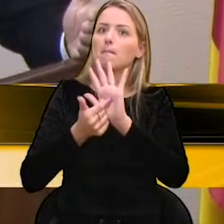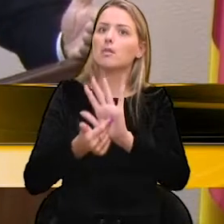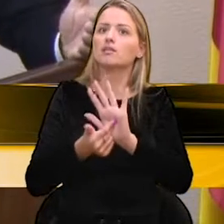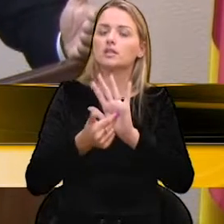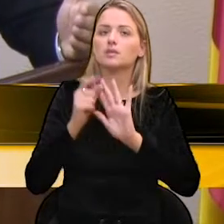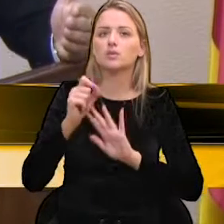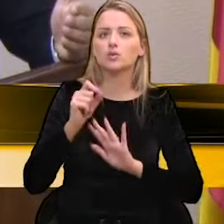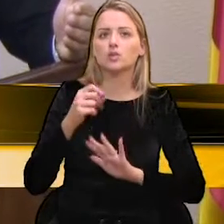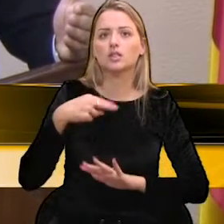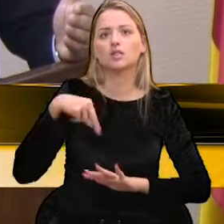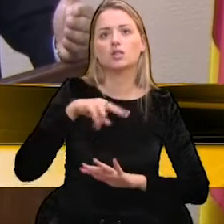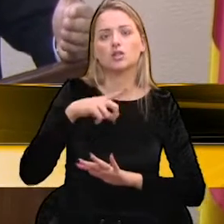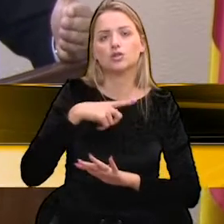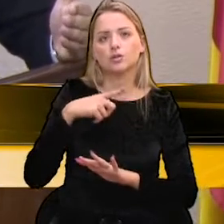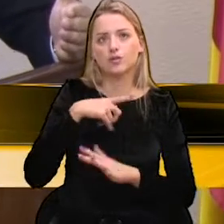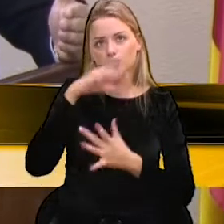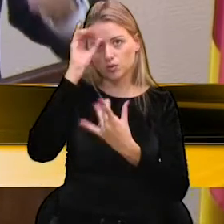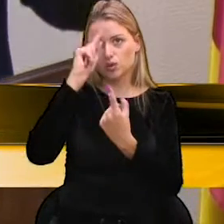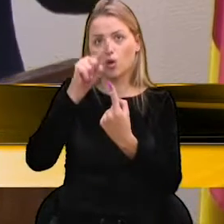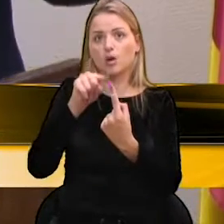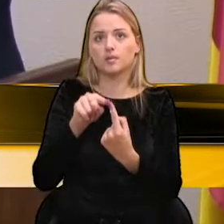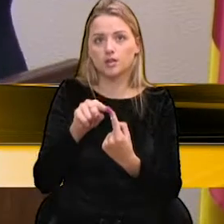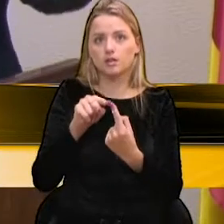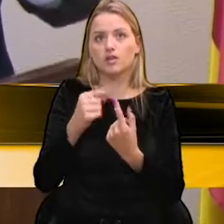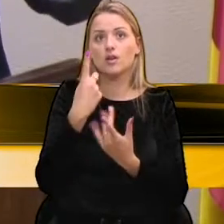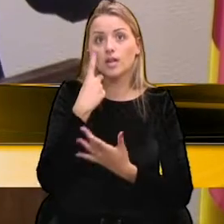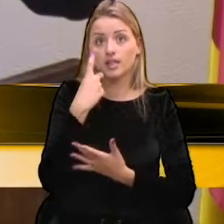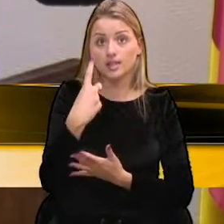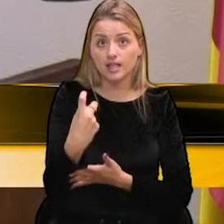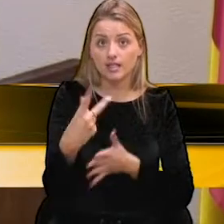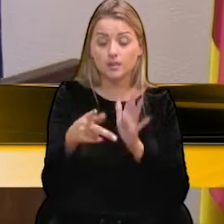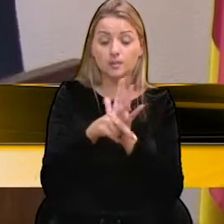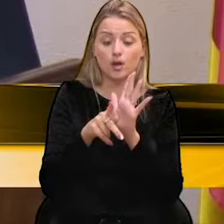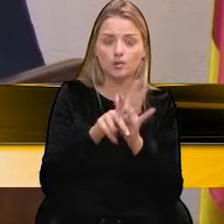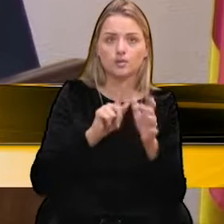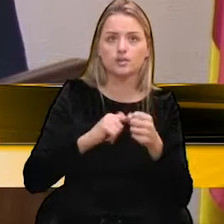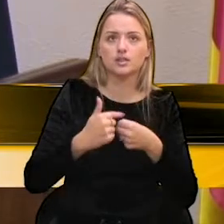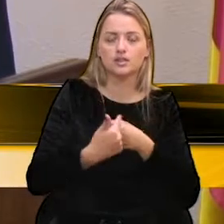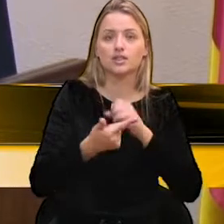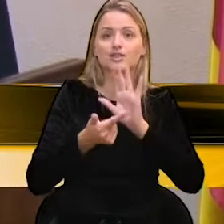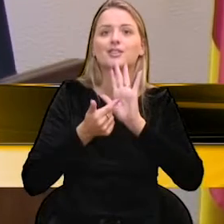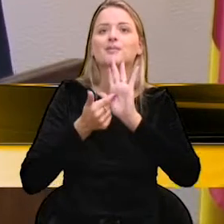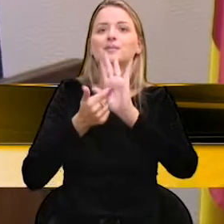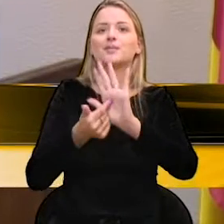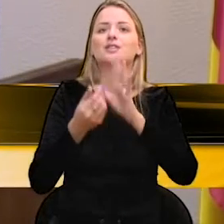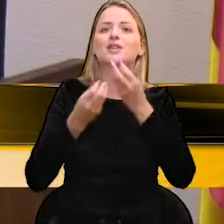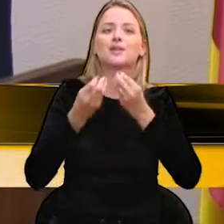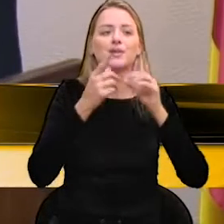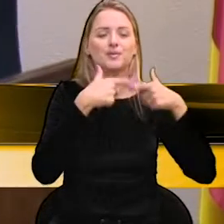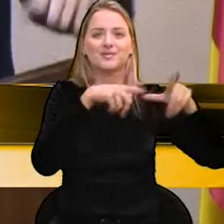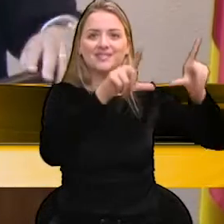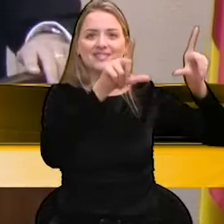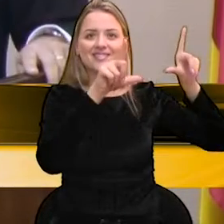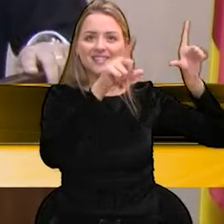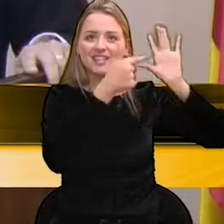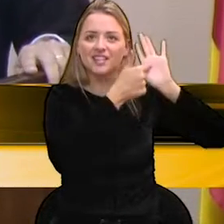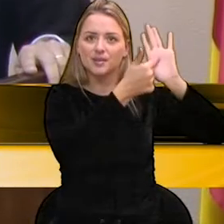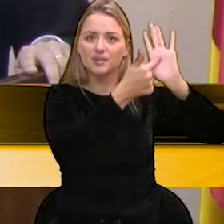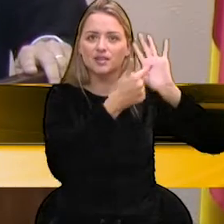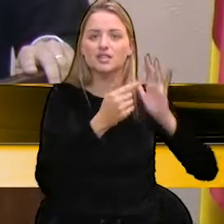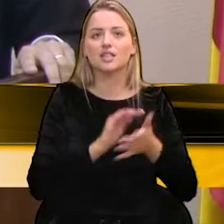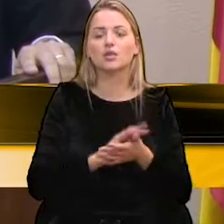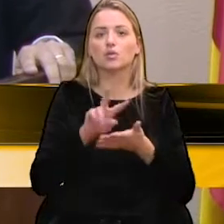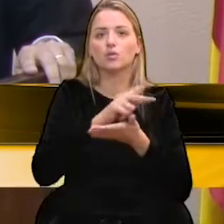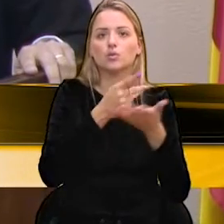tivemos enquanto missão, o vereador Tomé, enquanto interesse do município, ir lá divulgar, como está na tela, o